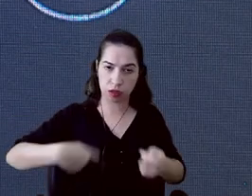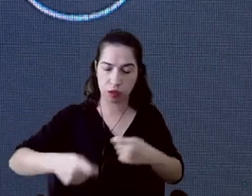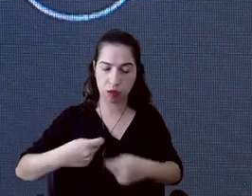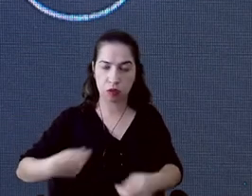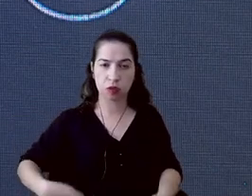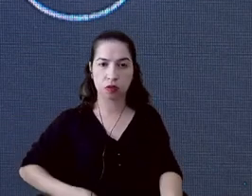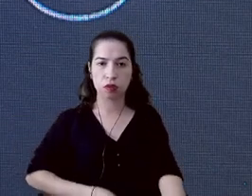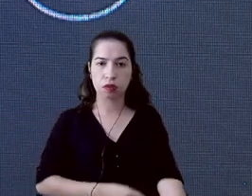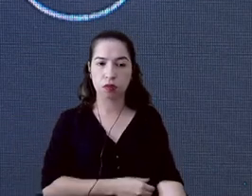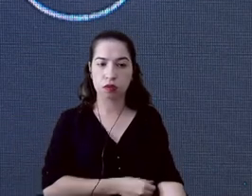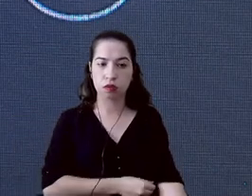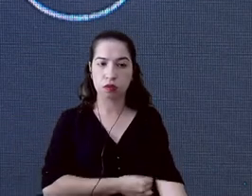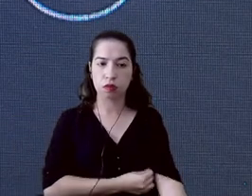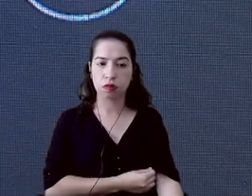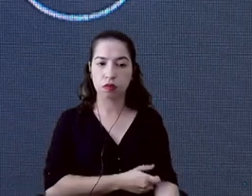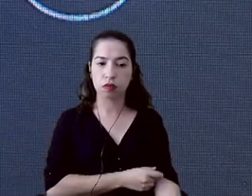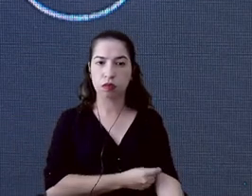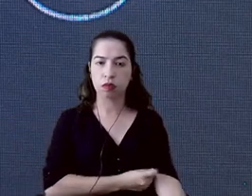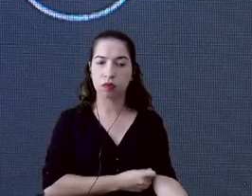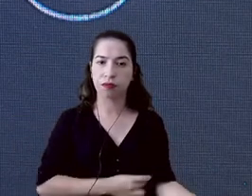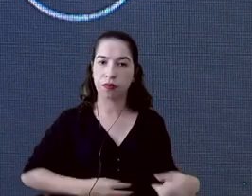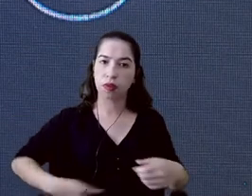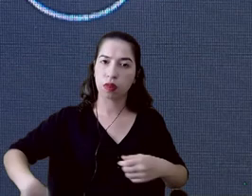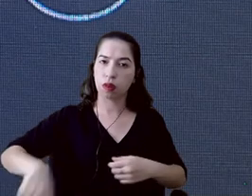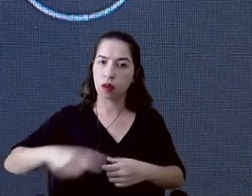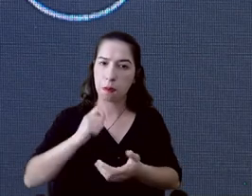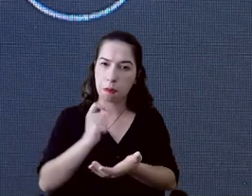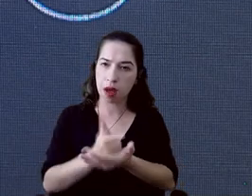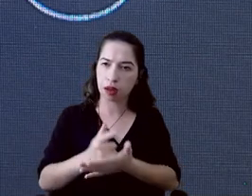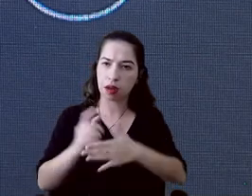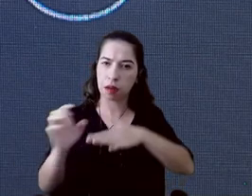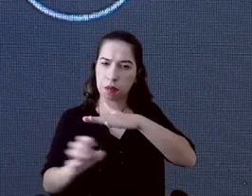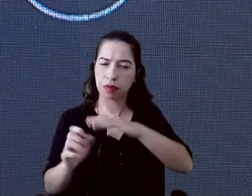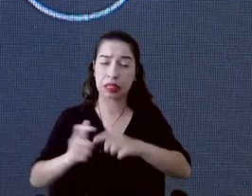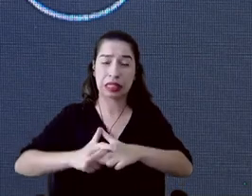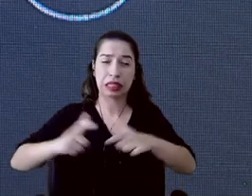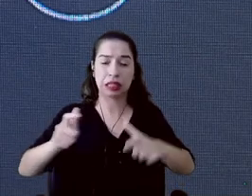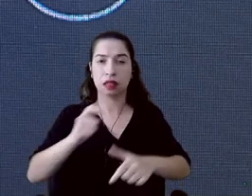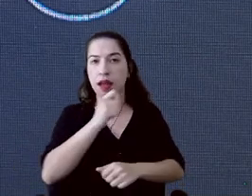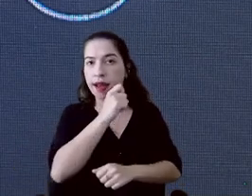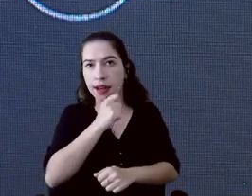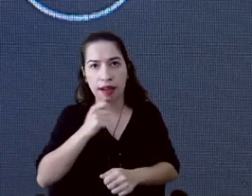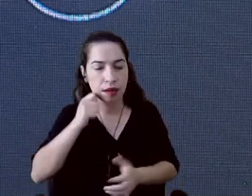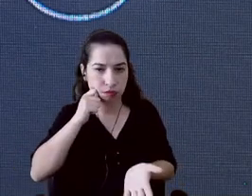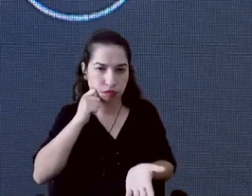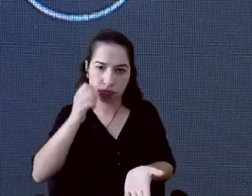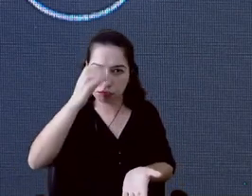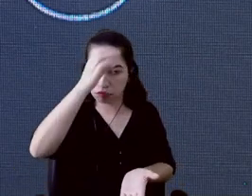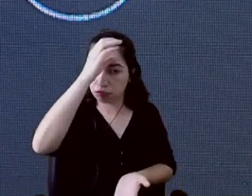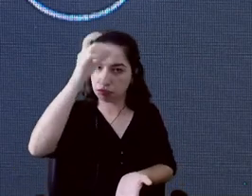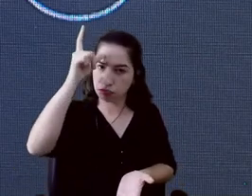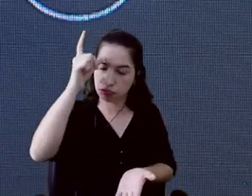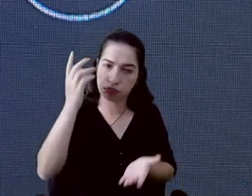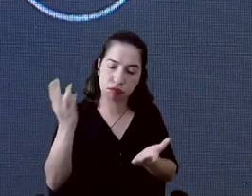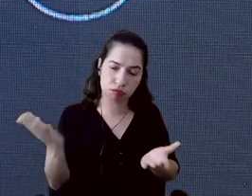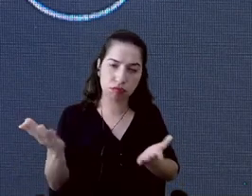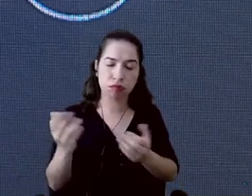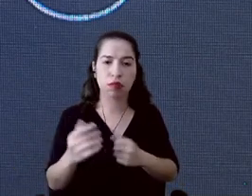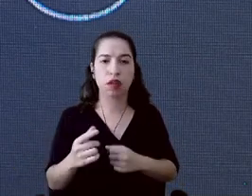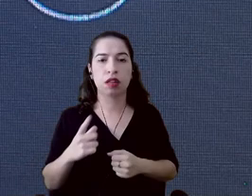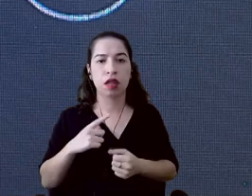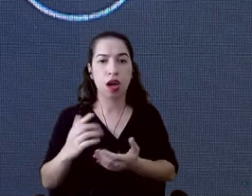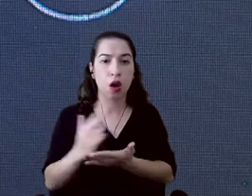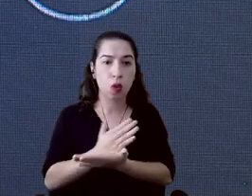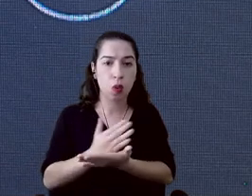fornecemos pagamentos para grandes empresas então sei lá tem lá Amazon uma cliente nossa é eu tenho algumas geografias né